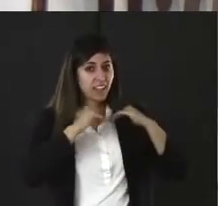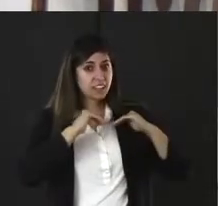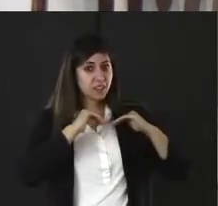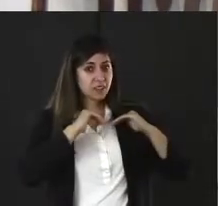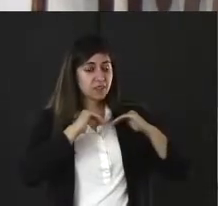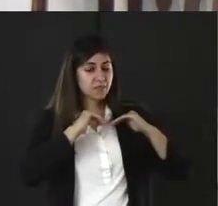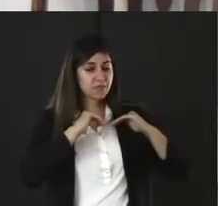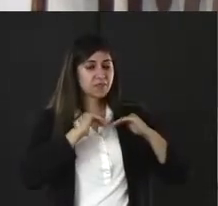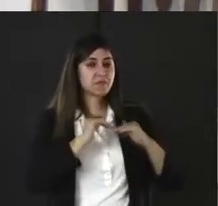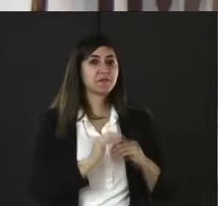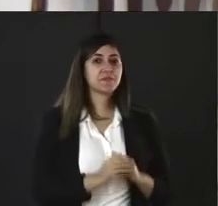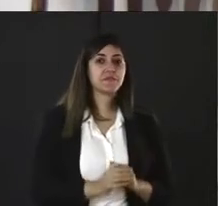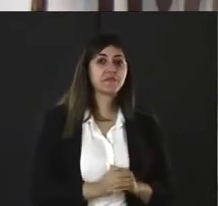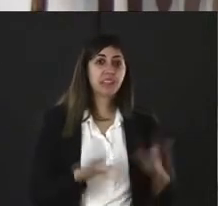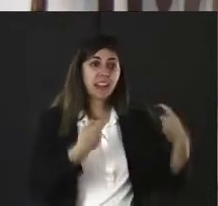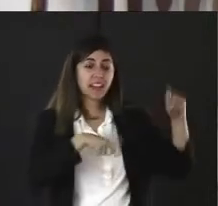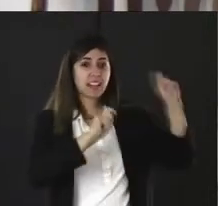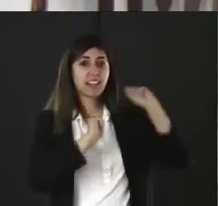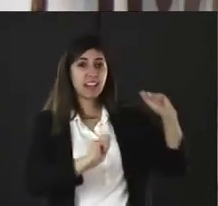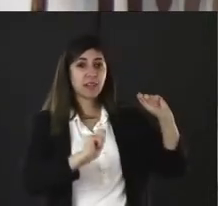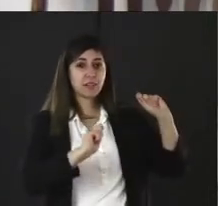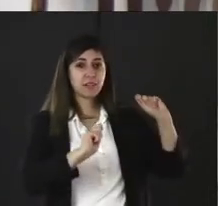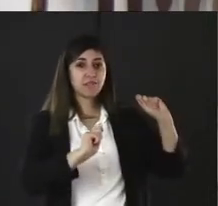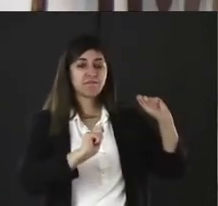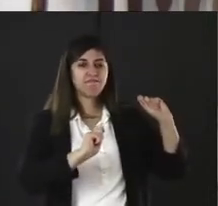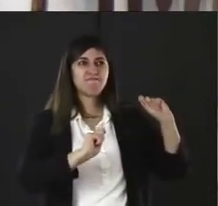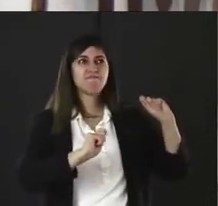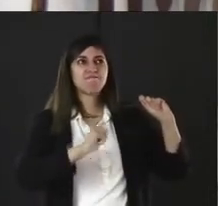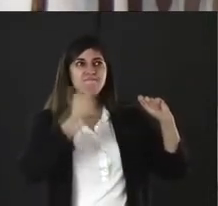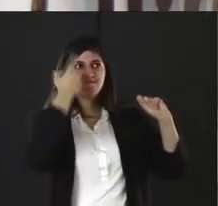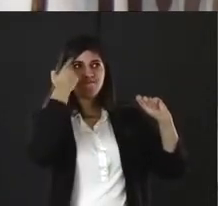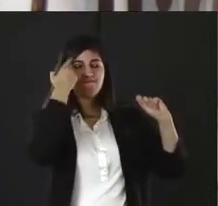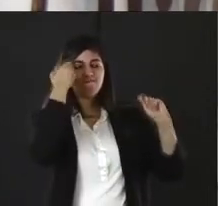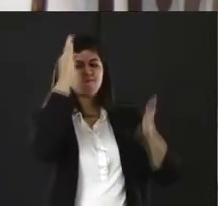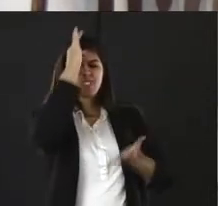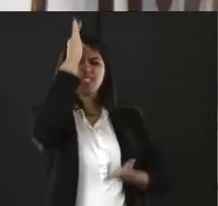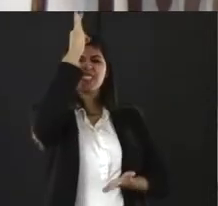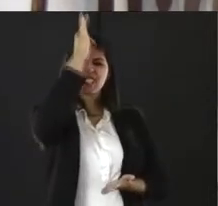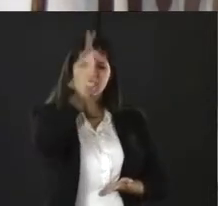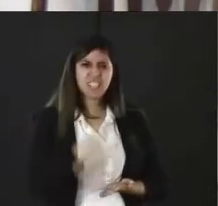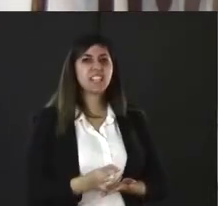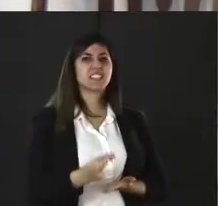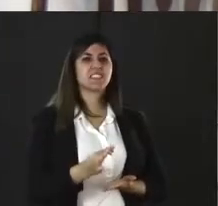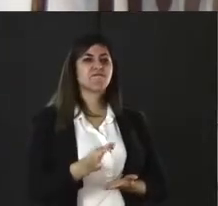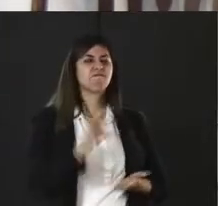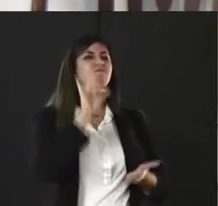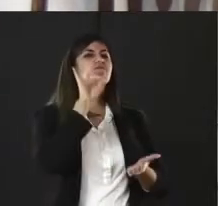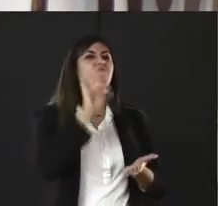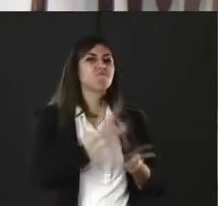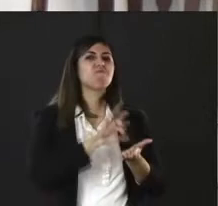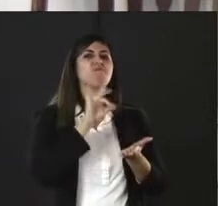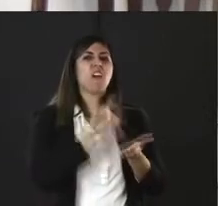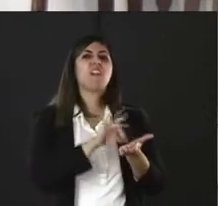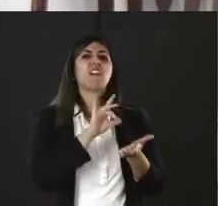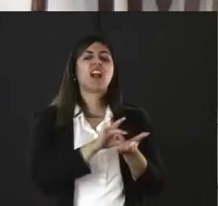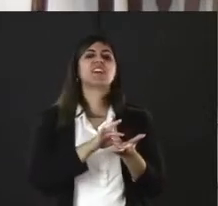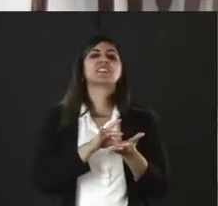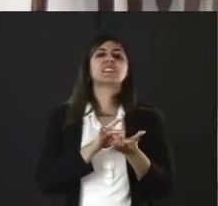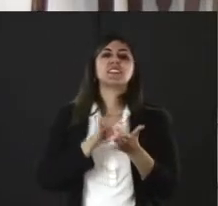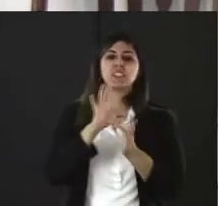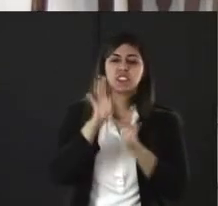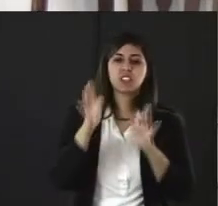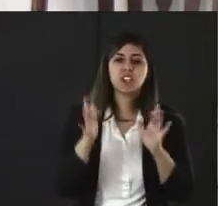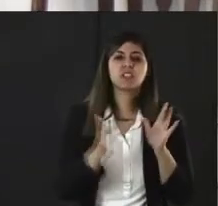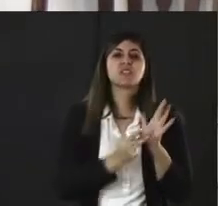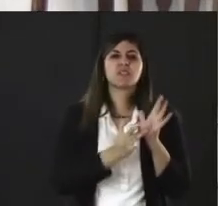e deu aos discípulos a convicção de uma verdade que ninguém estava à